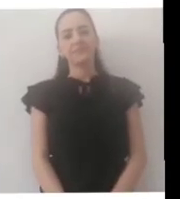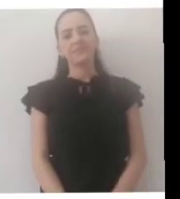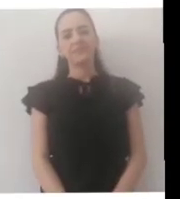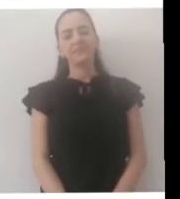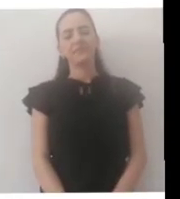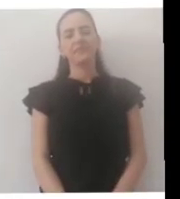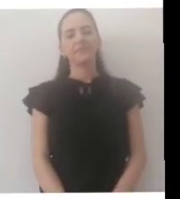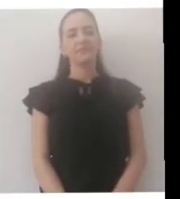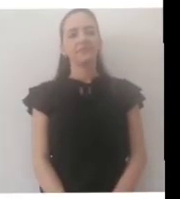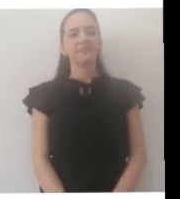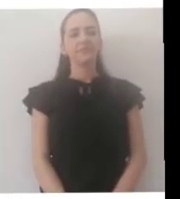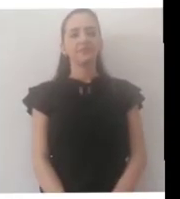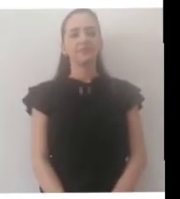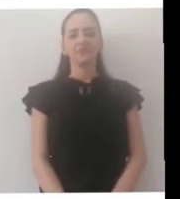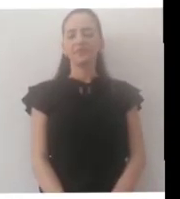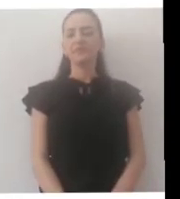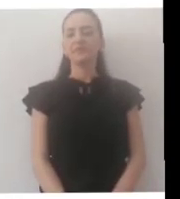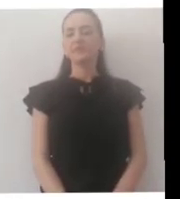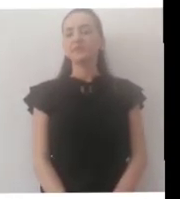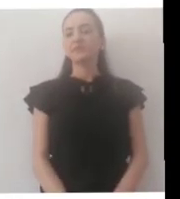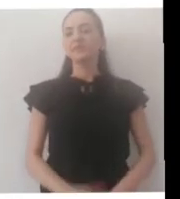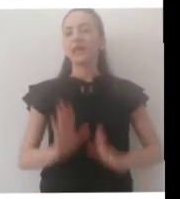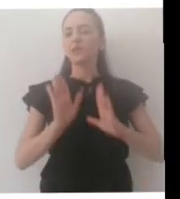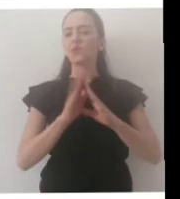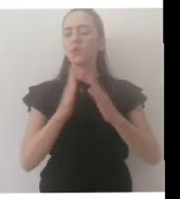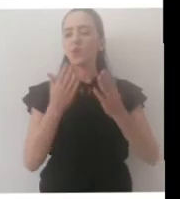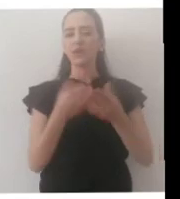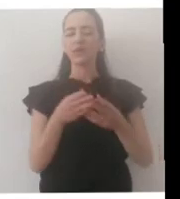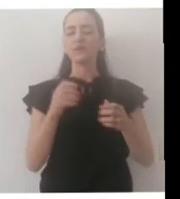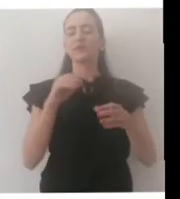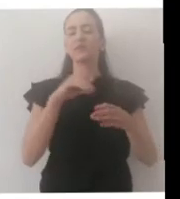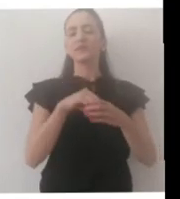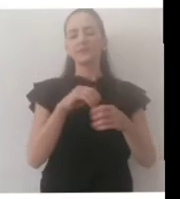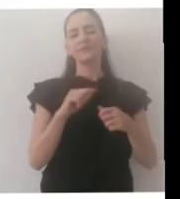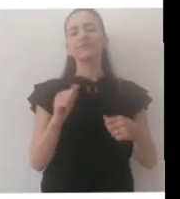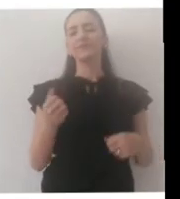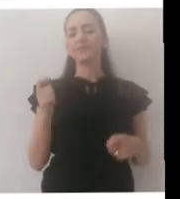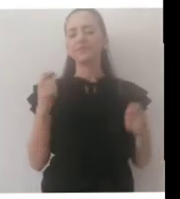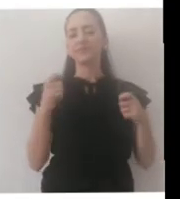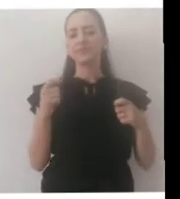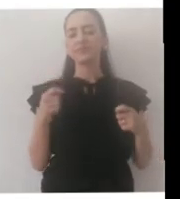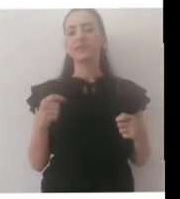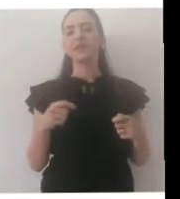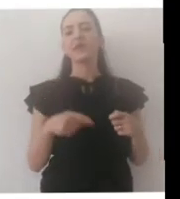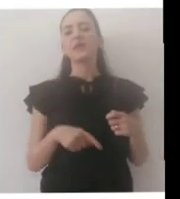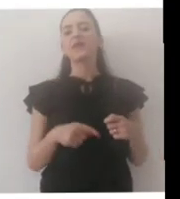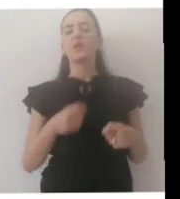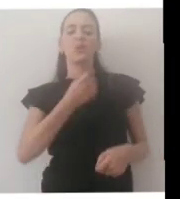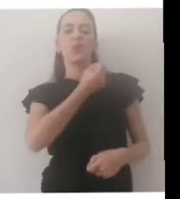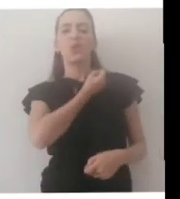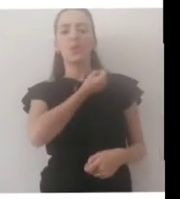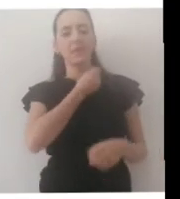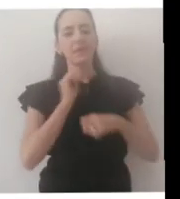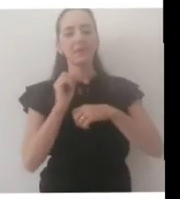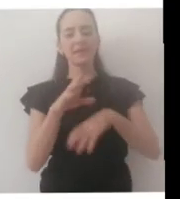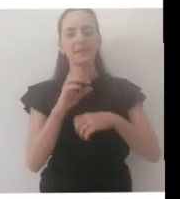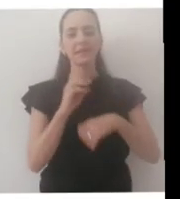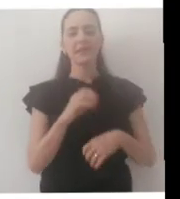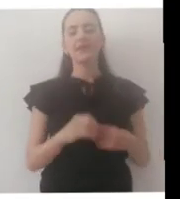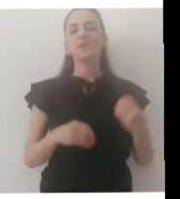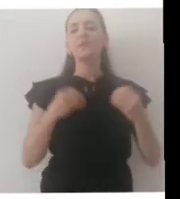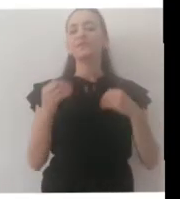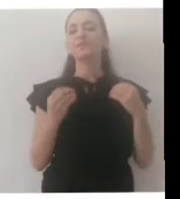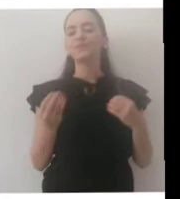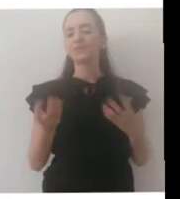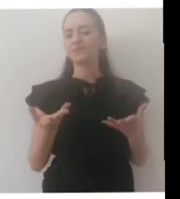si mesma. Então, situações escolares sobre isso. Tem diferentes situações escolares para a gente pensar o ensino da criança, do